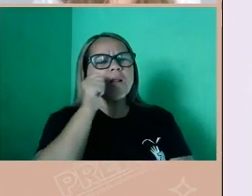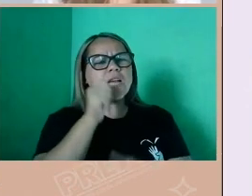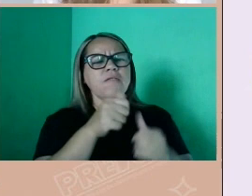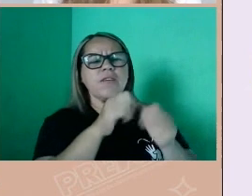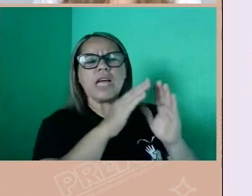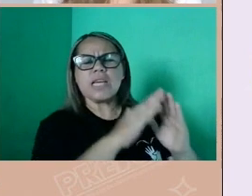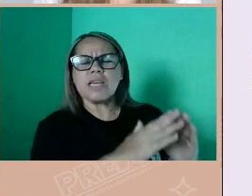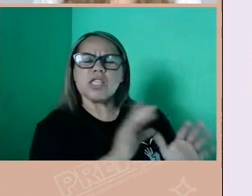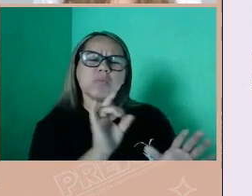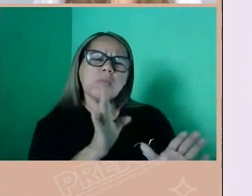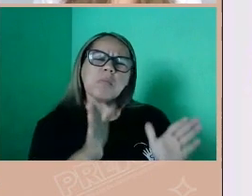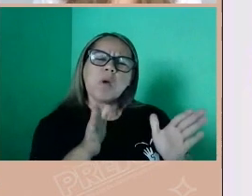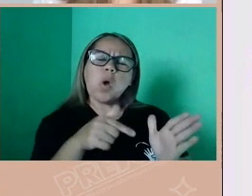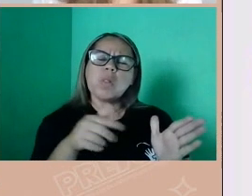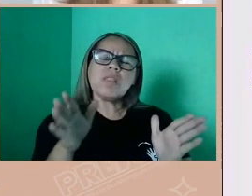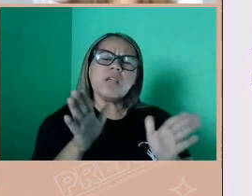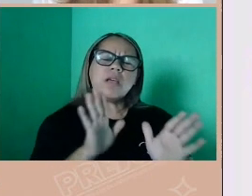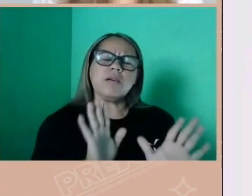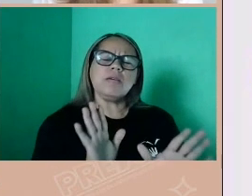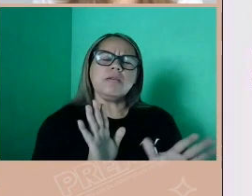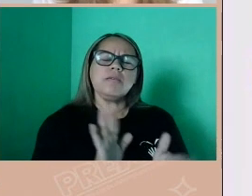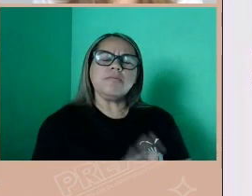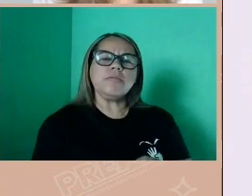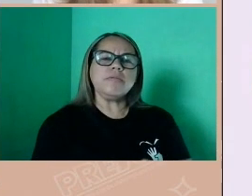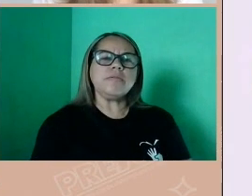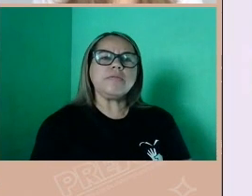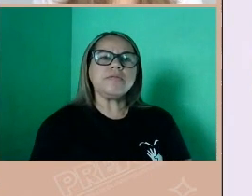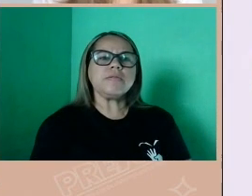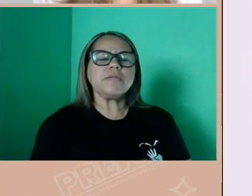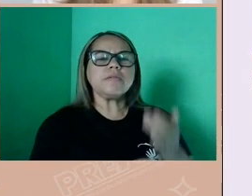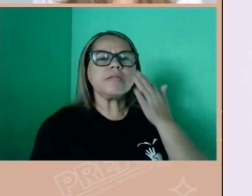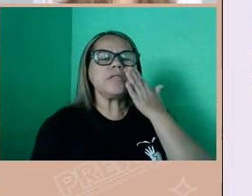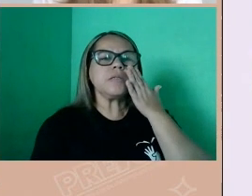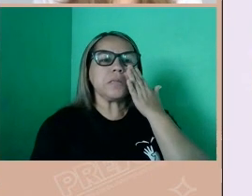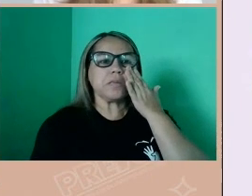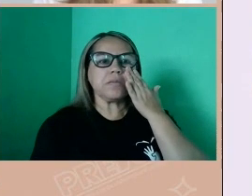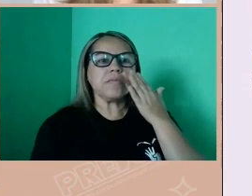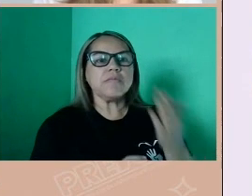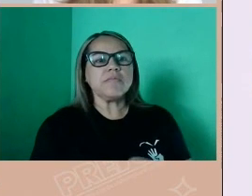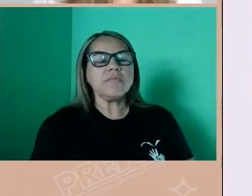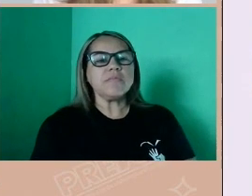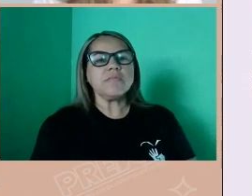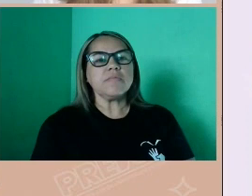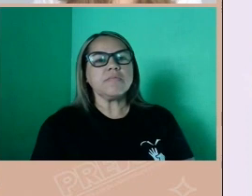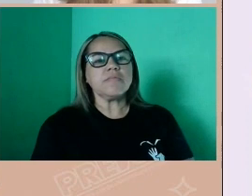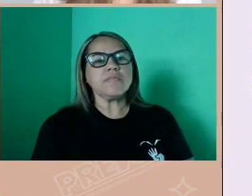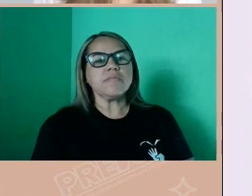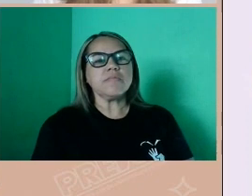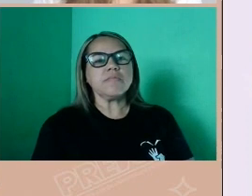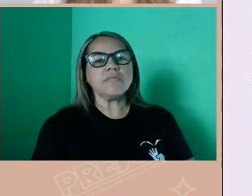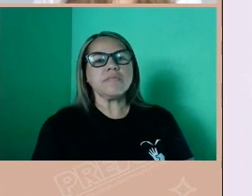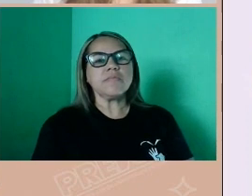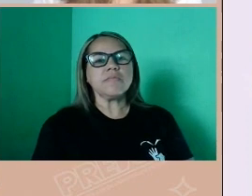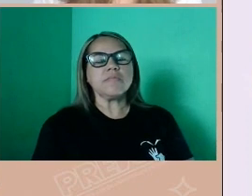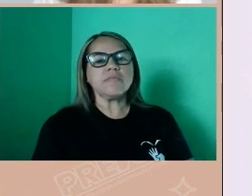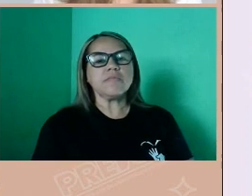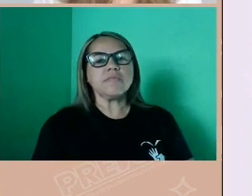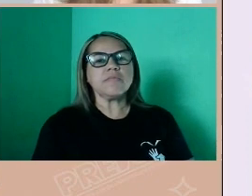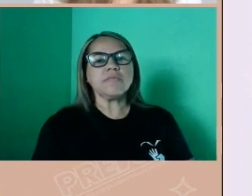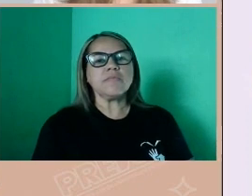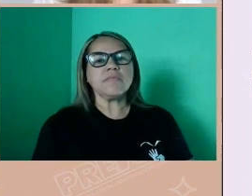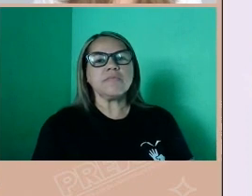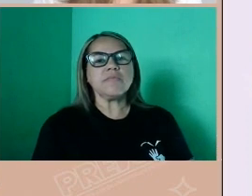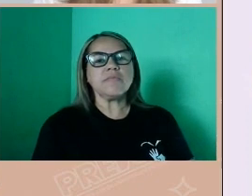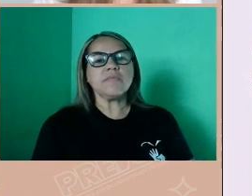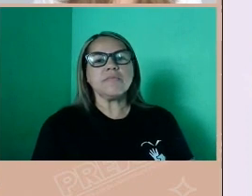temporária temporary and would allow the group to find ways to ensure that women are